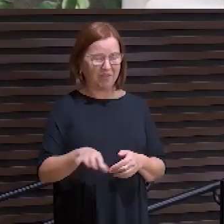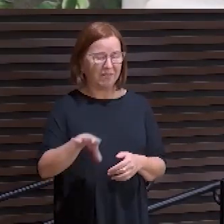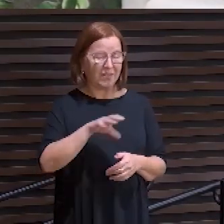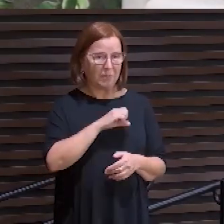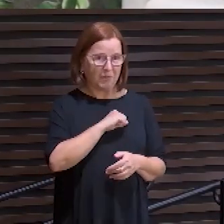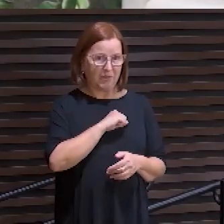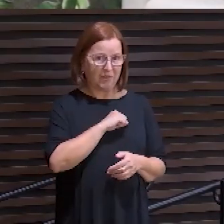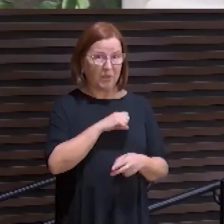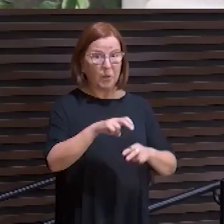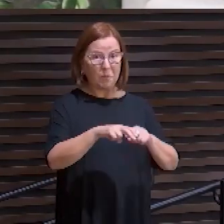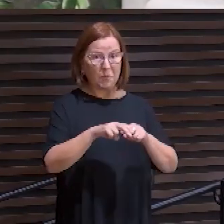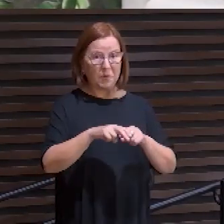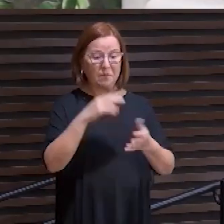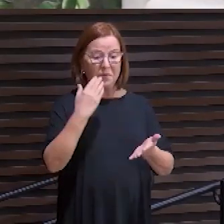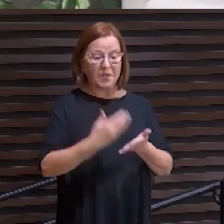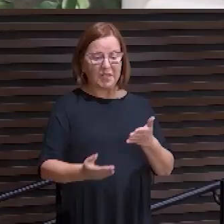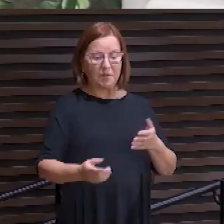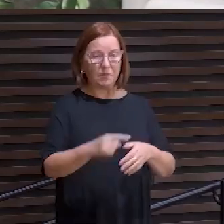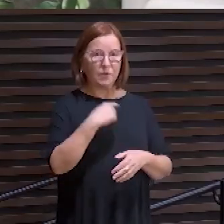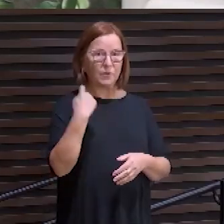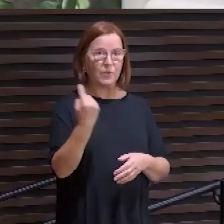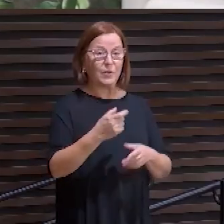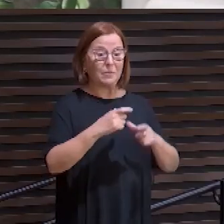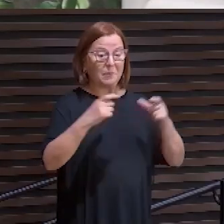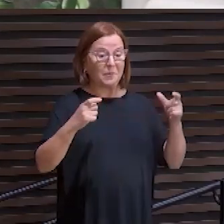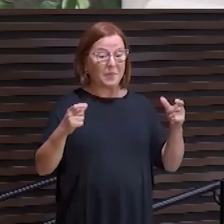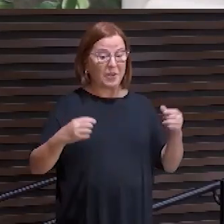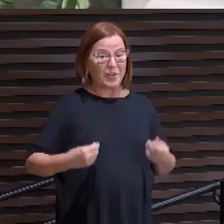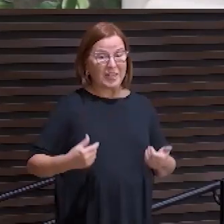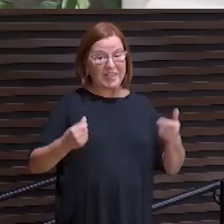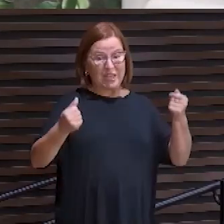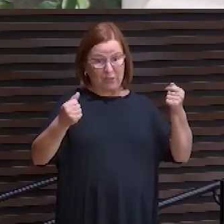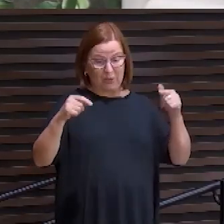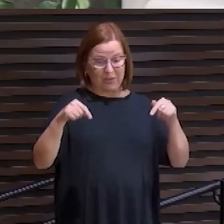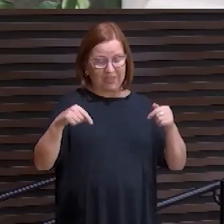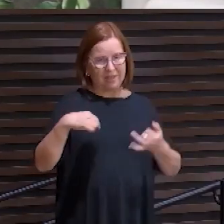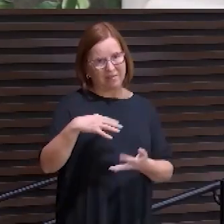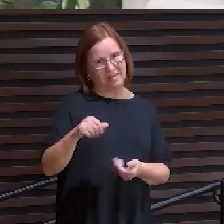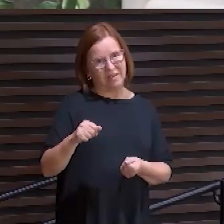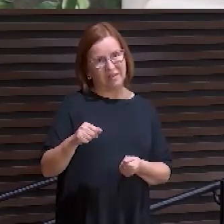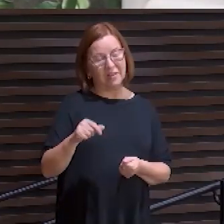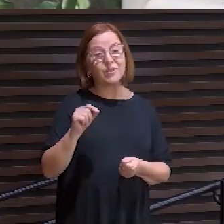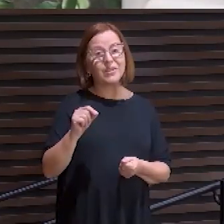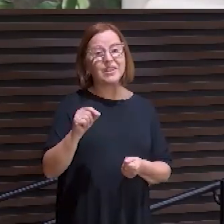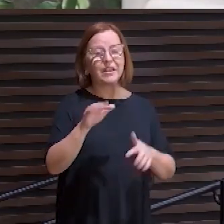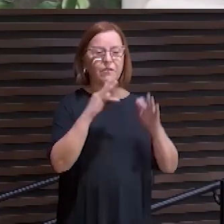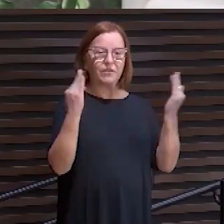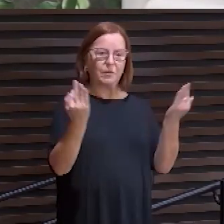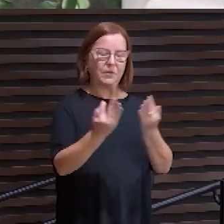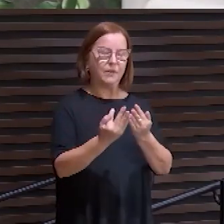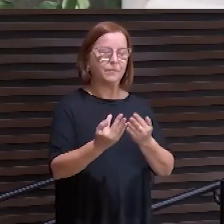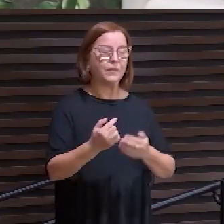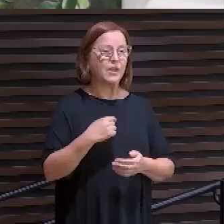nosso maior tesouro da terra, a família. Eu até procurei, mas não consegui